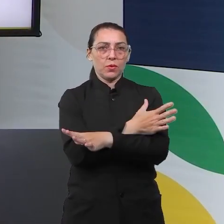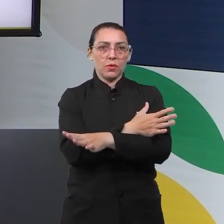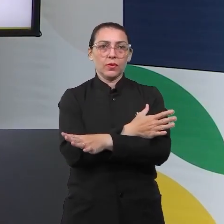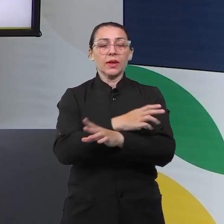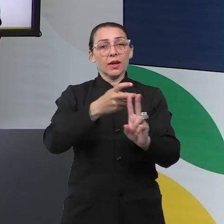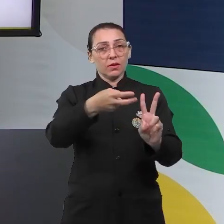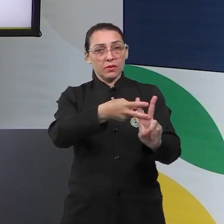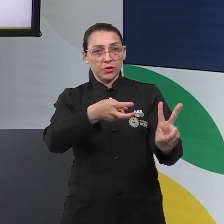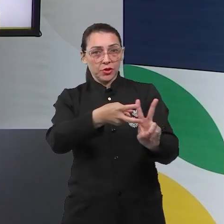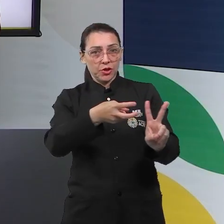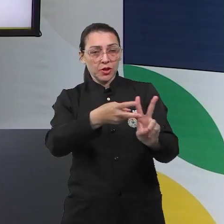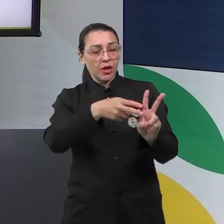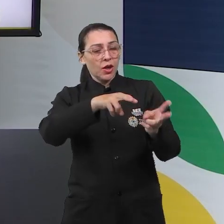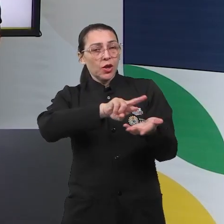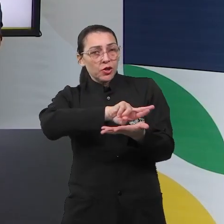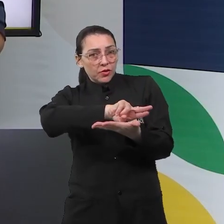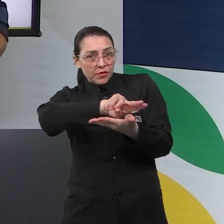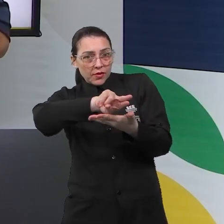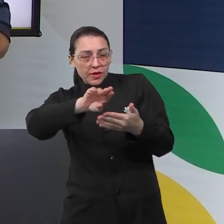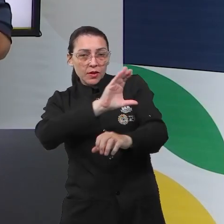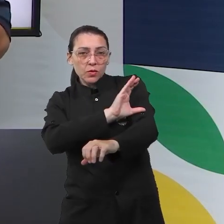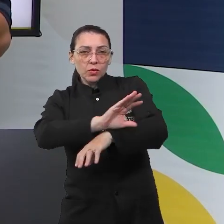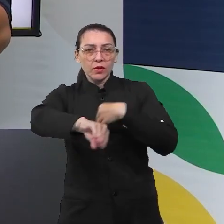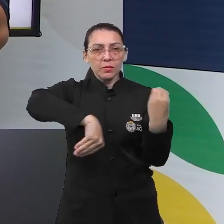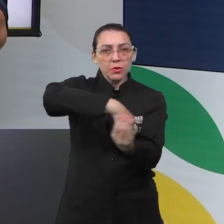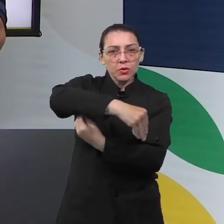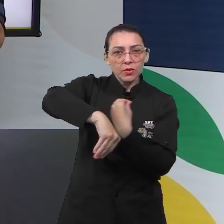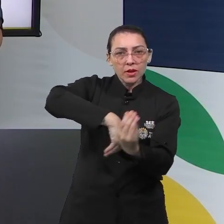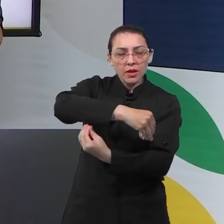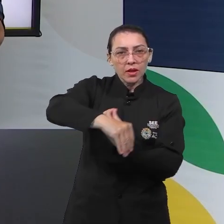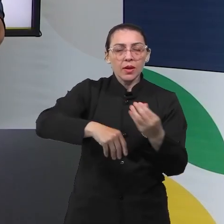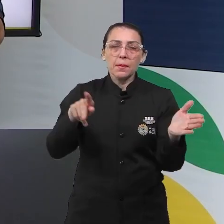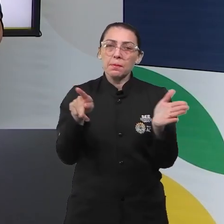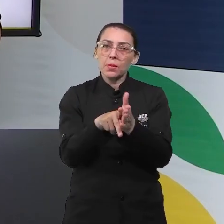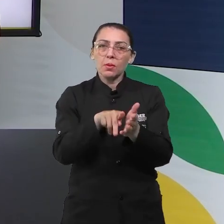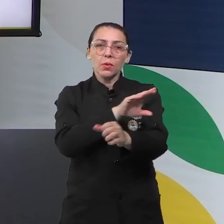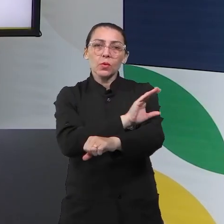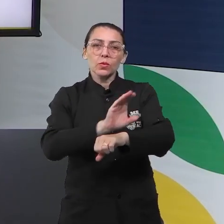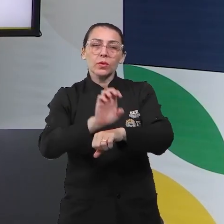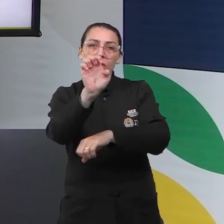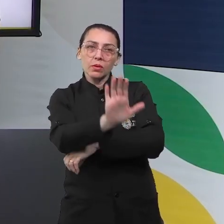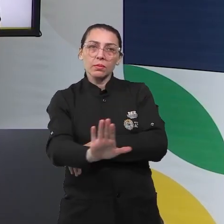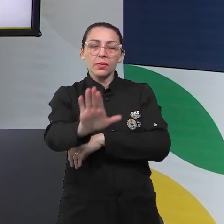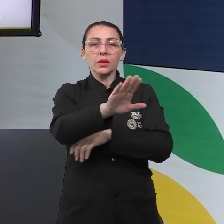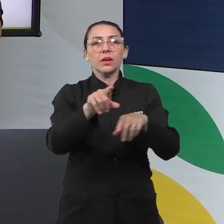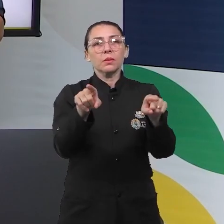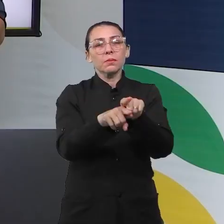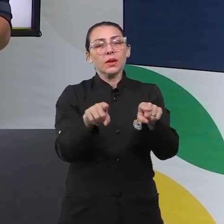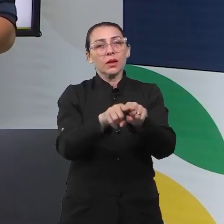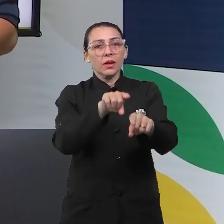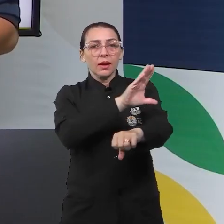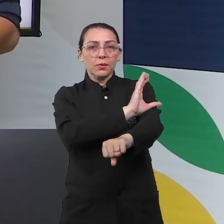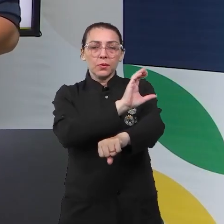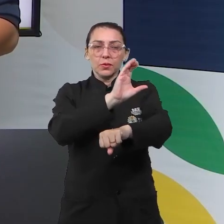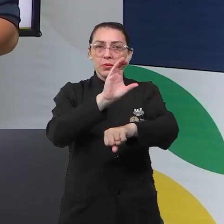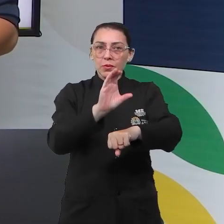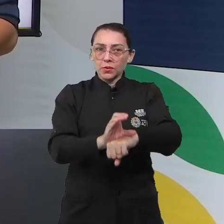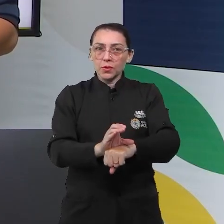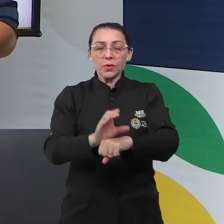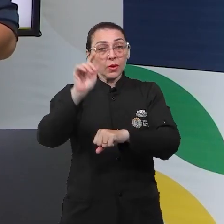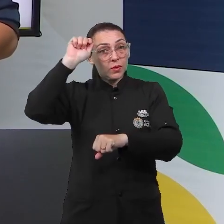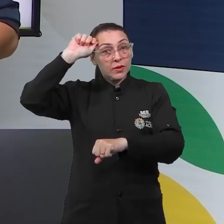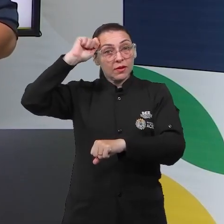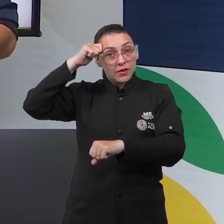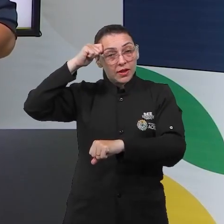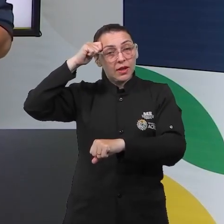cultura indígena, diversas outras culturas, tá? A sua própria cultura europeia, a cultura dos